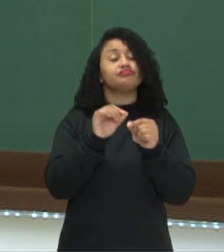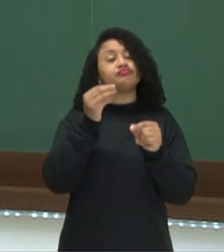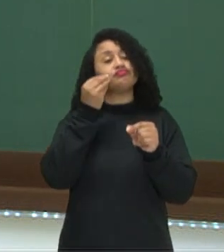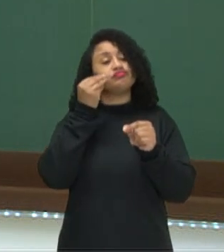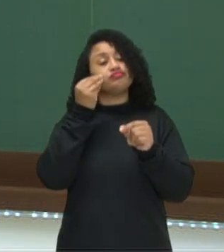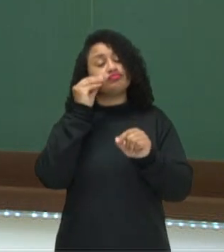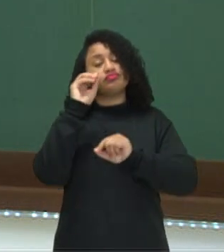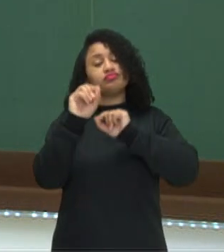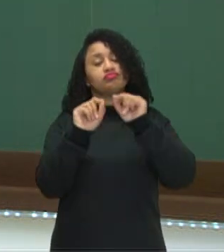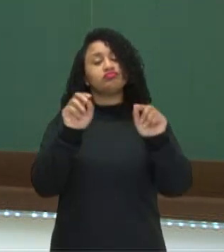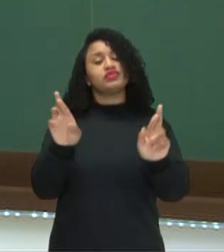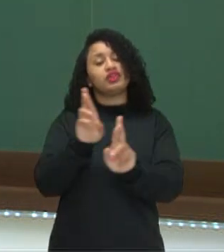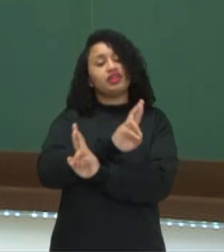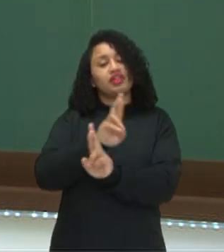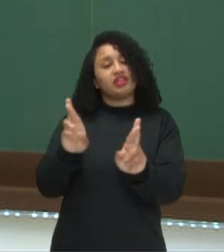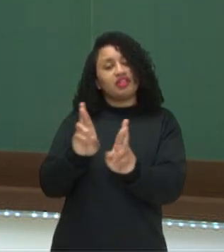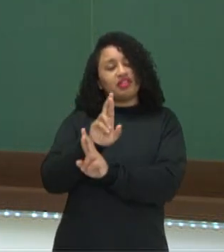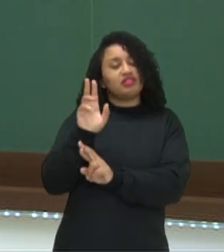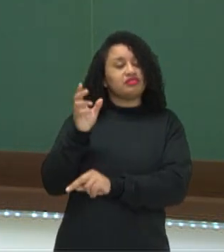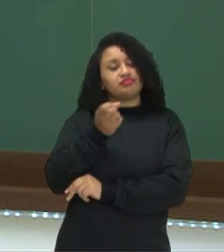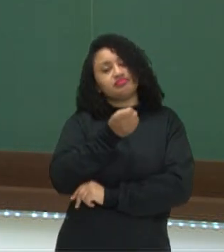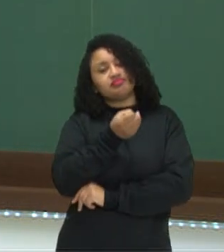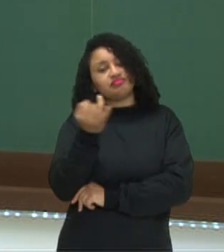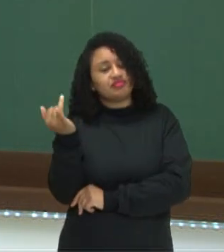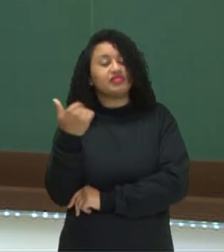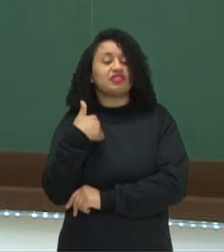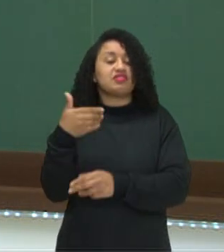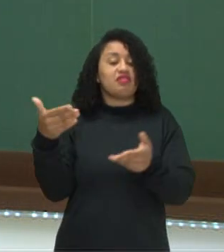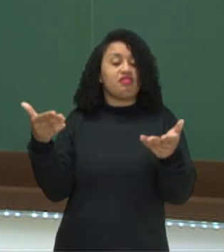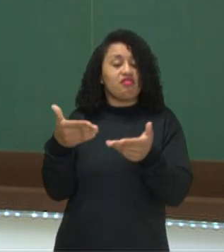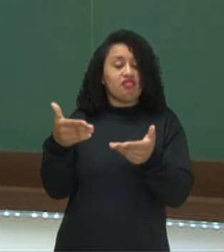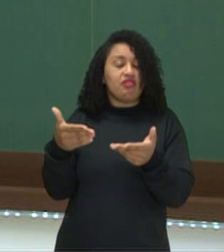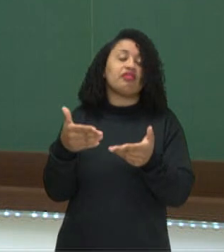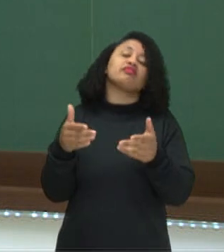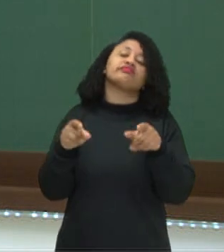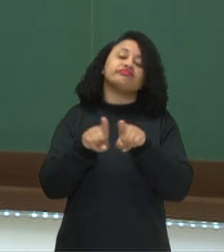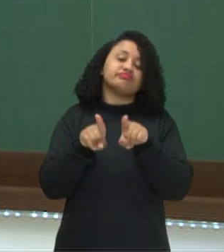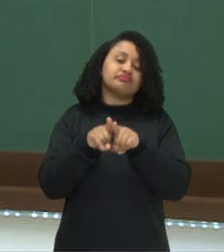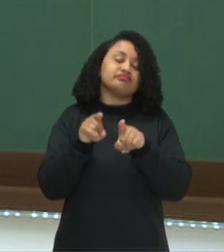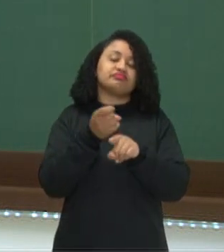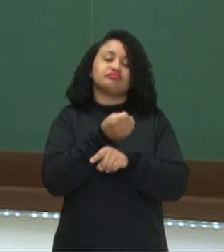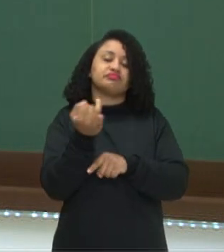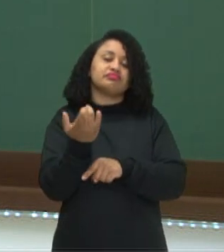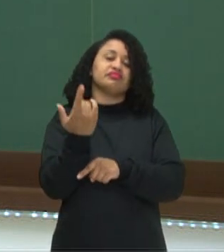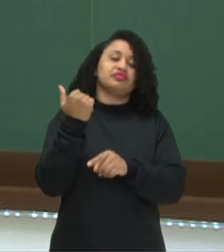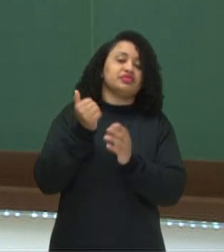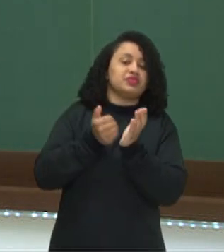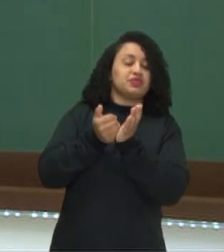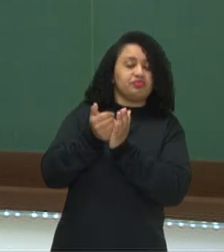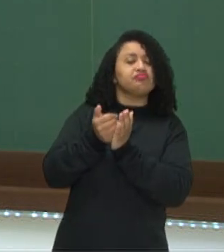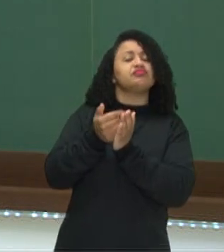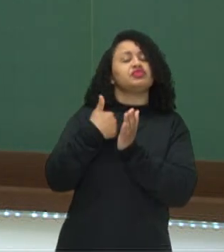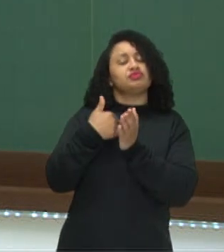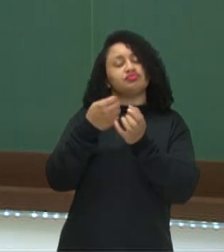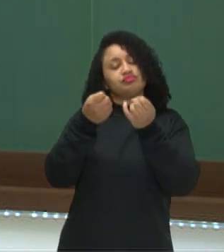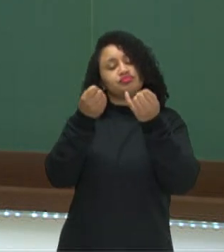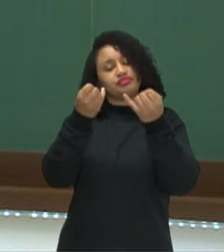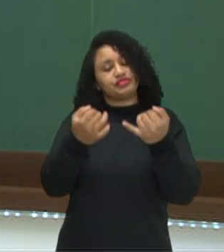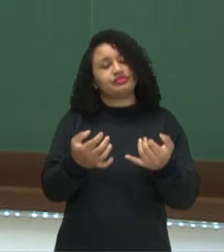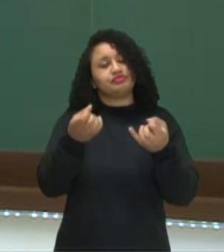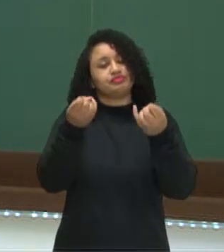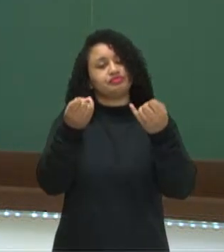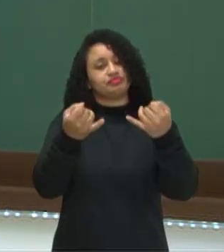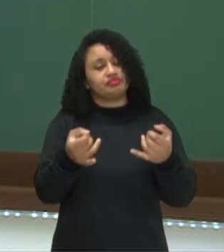tentando associar a quantidade atual com a inicial. A professora foi falando